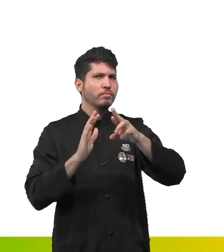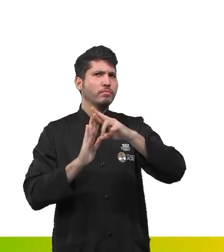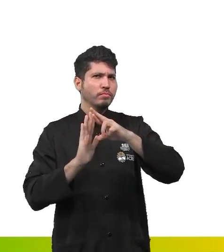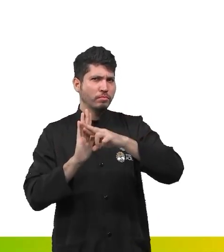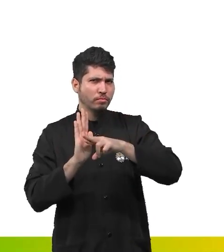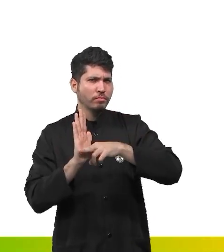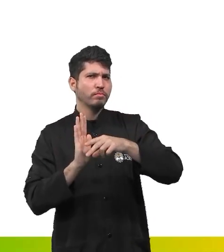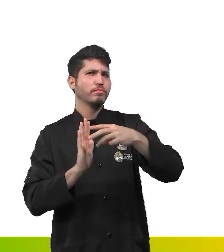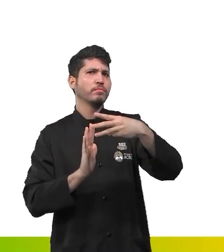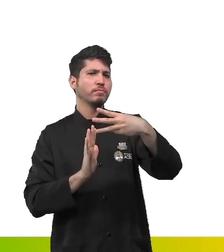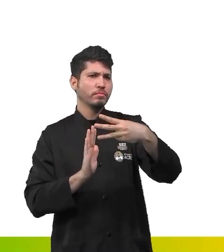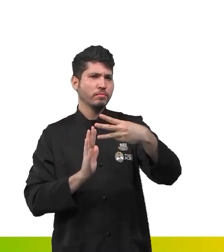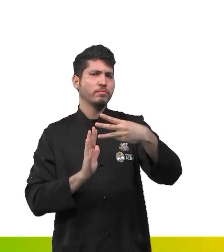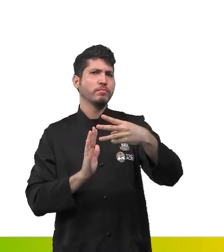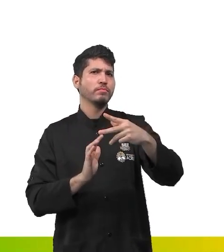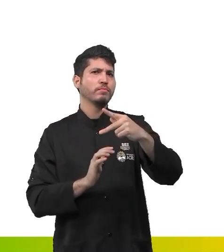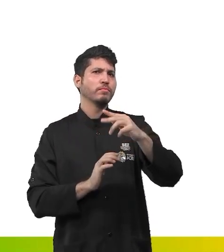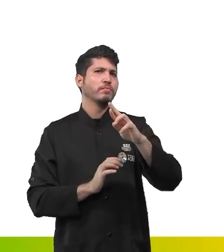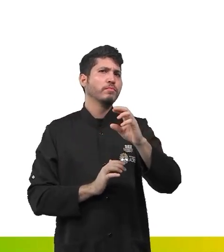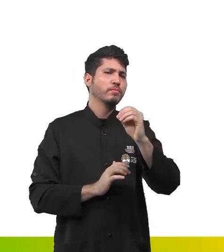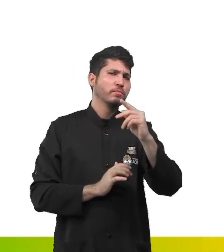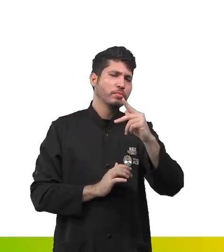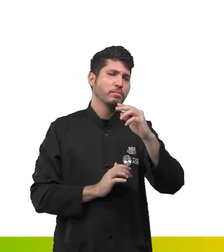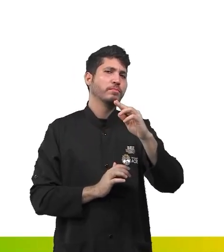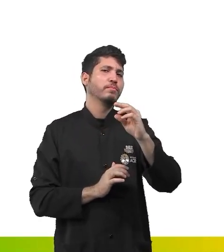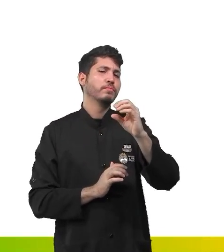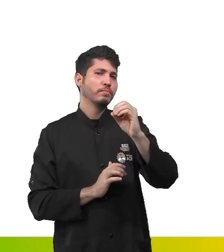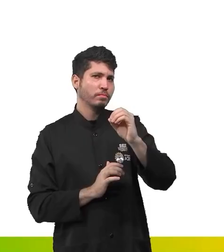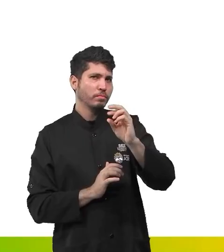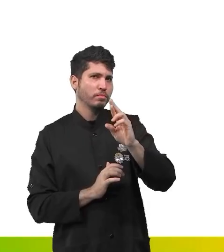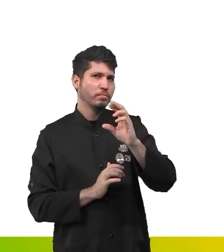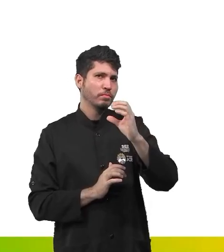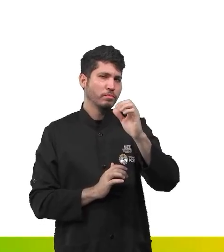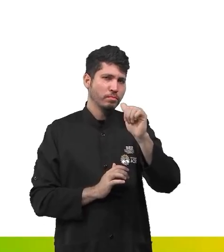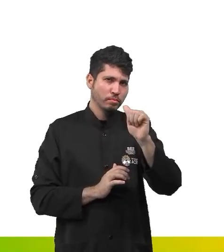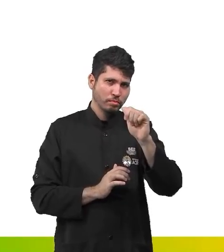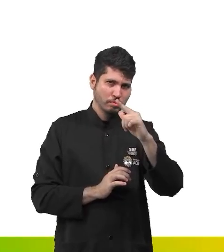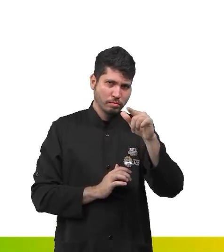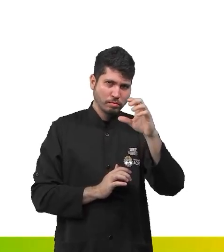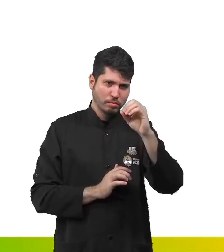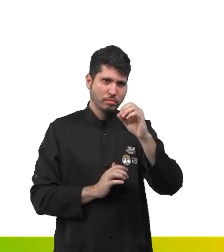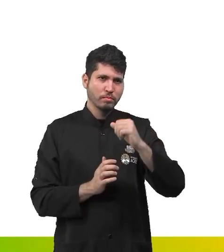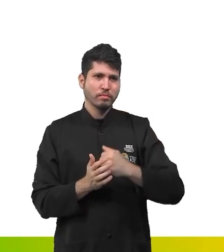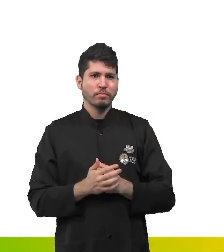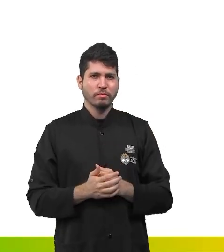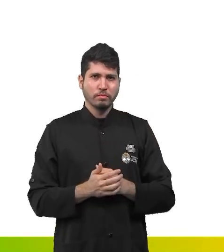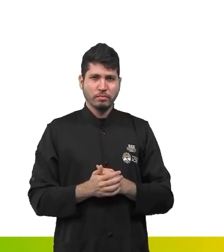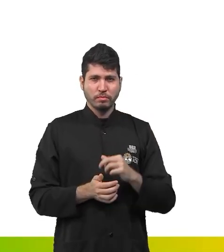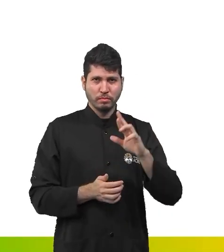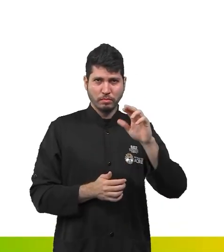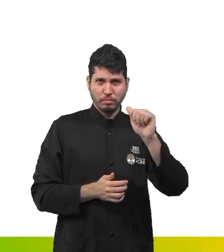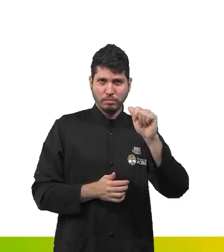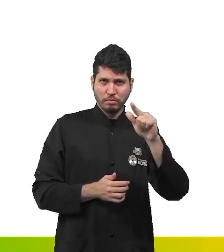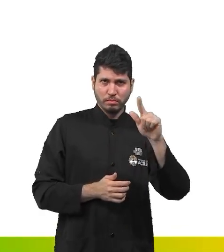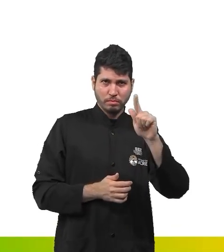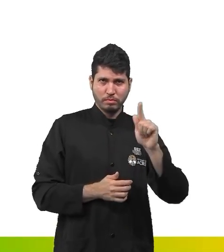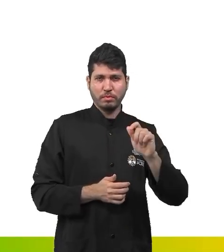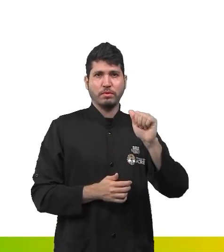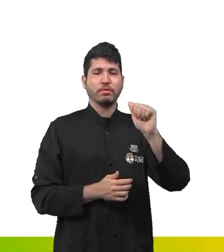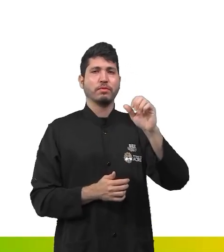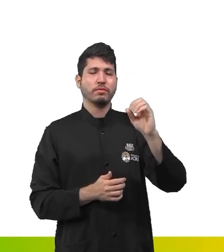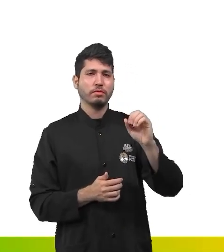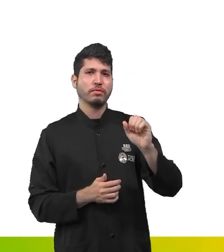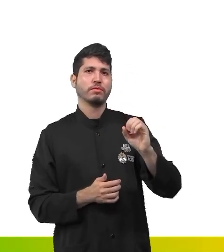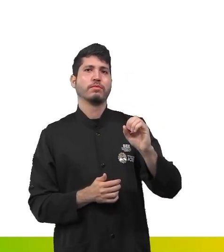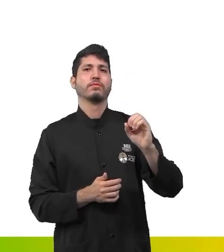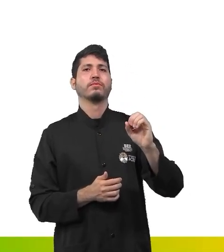temos uma proporcionalidade. Primeiro, nós temos a razão hora, 2 por 12, e temos a